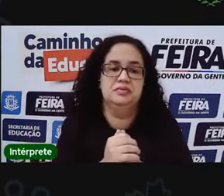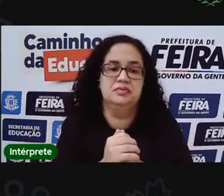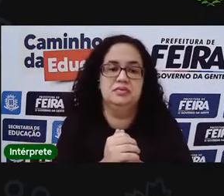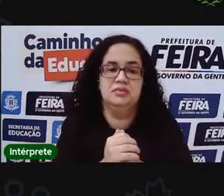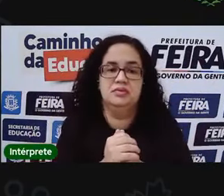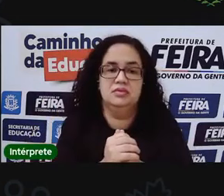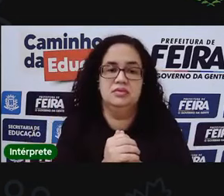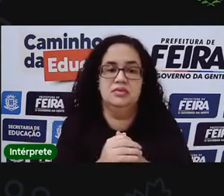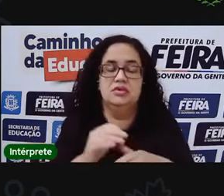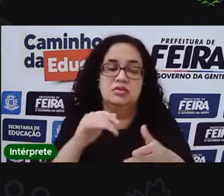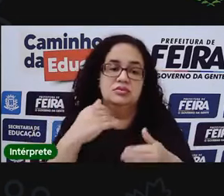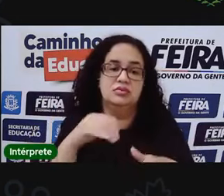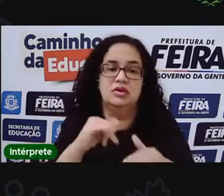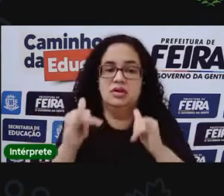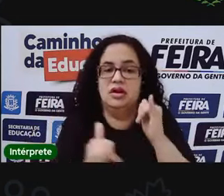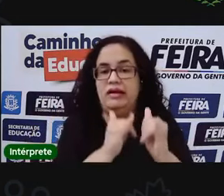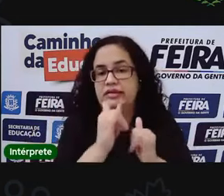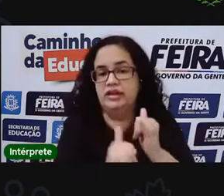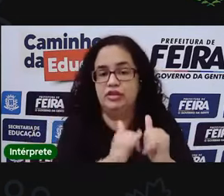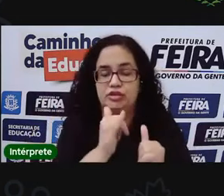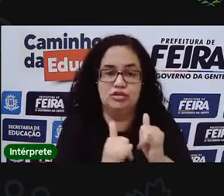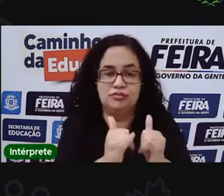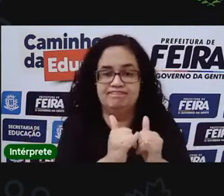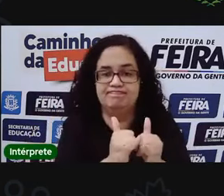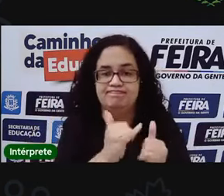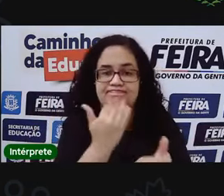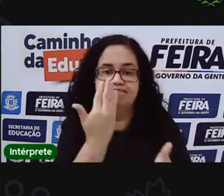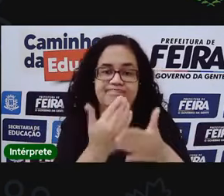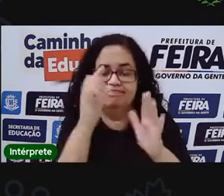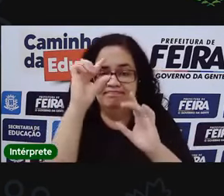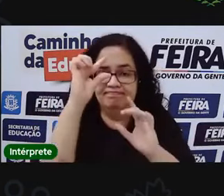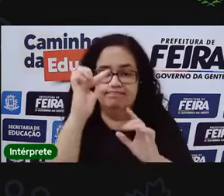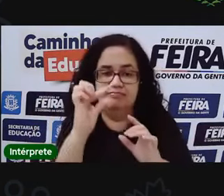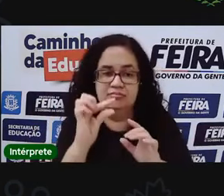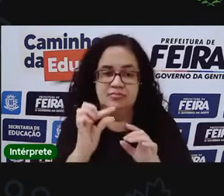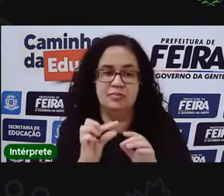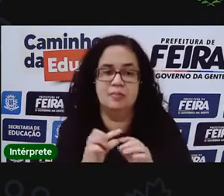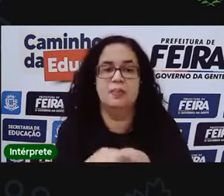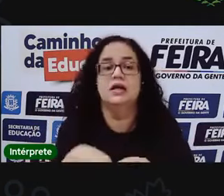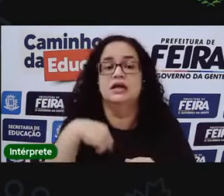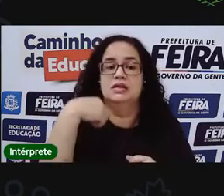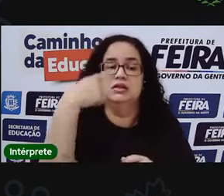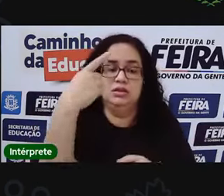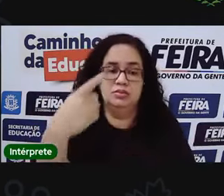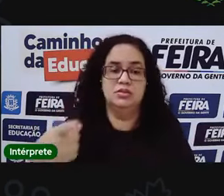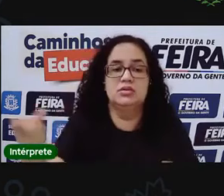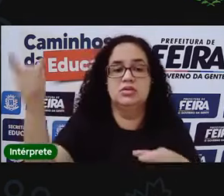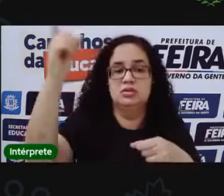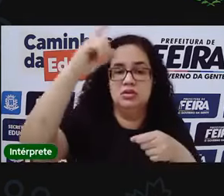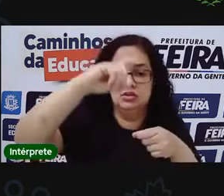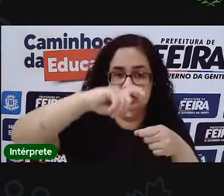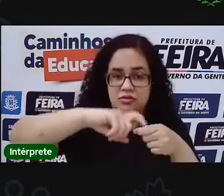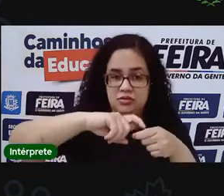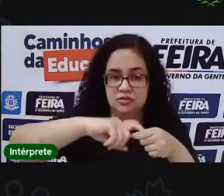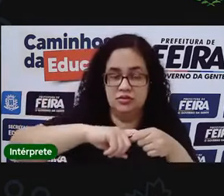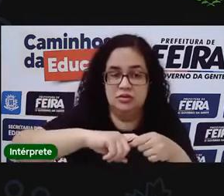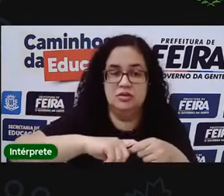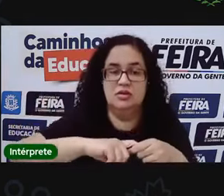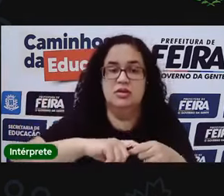fez cair a conexão dela, mas ela deve estar voltando.